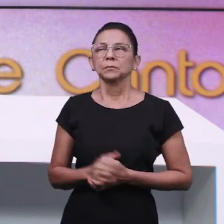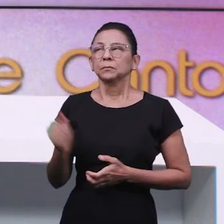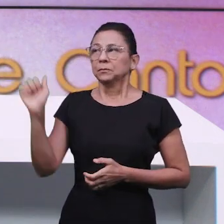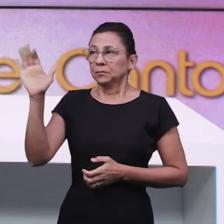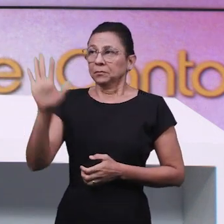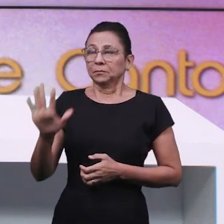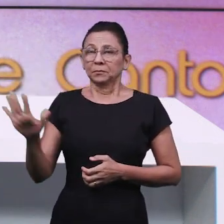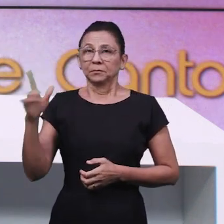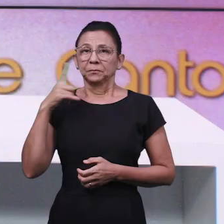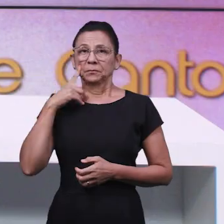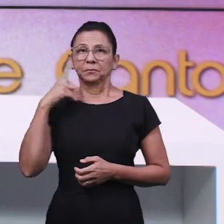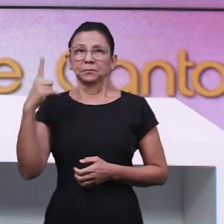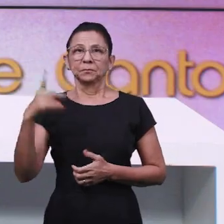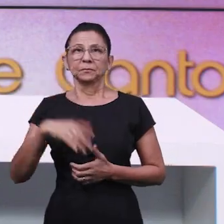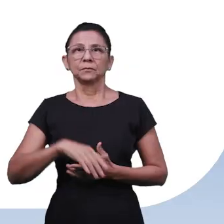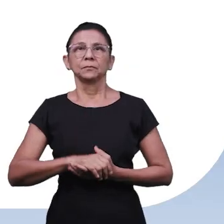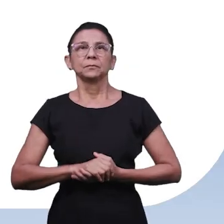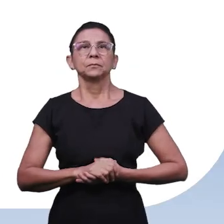Essa imagem,